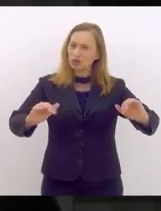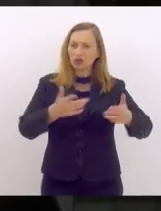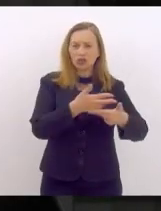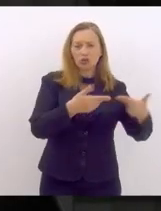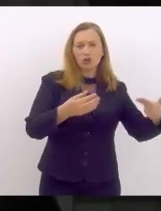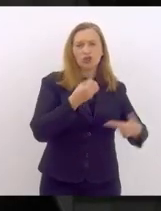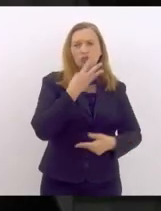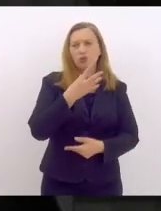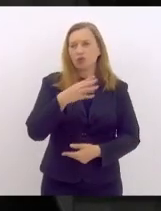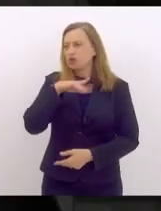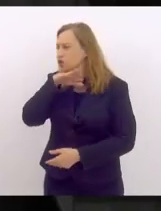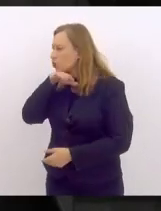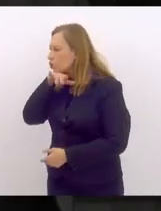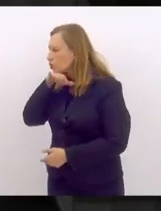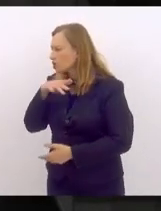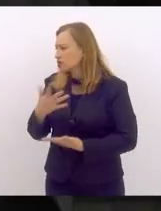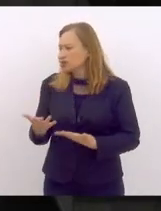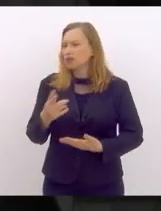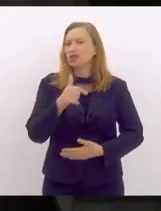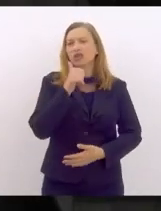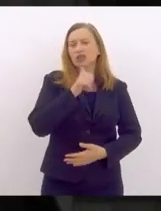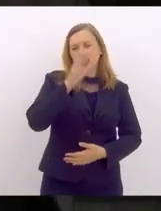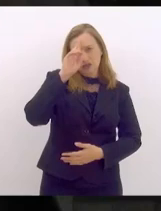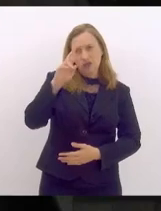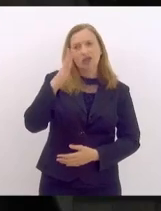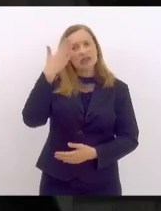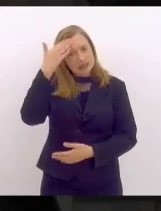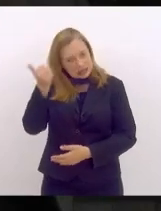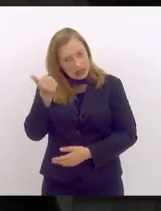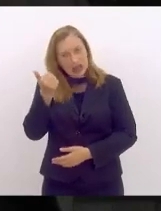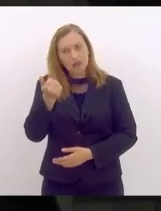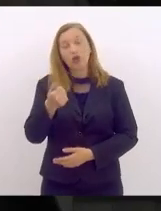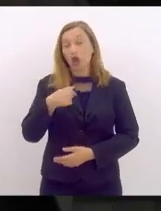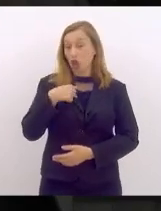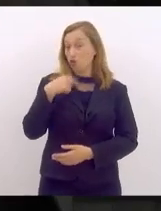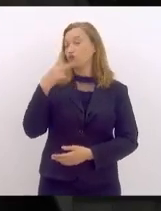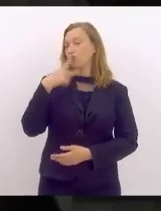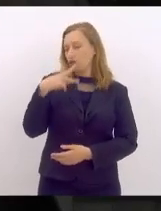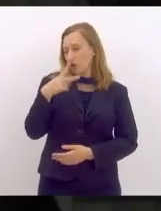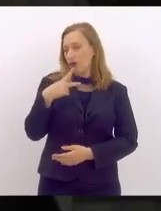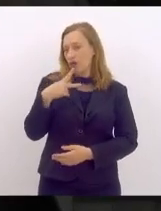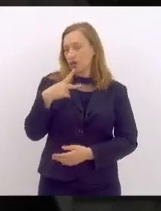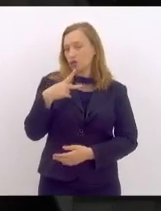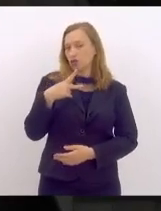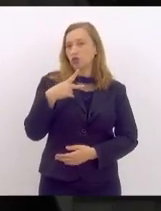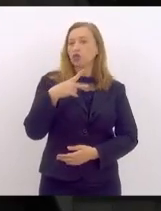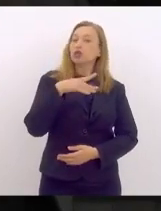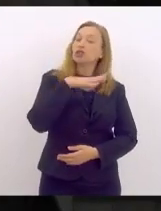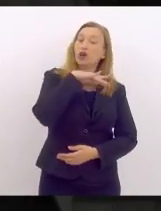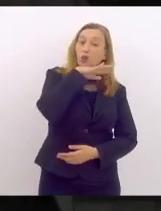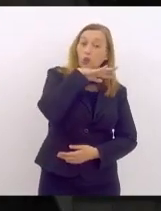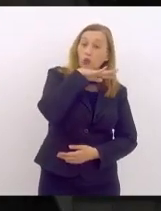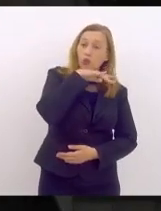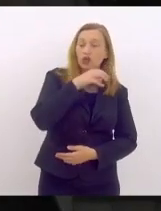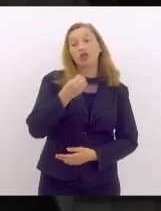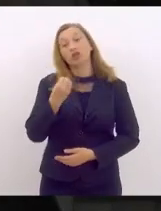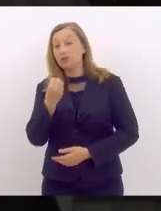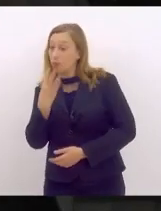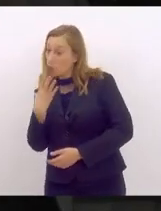trigo e a senhora sabe do que eu estou falando entre joio e trigo